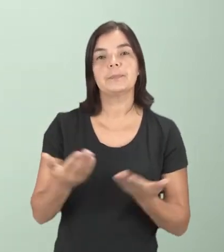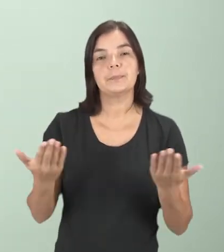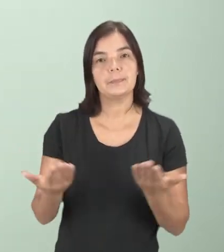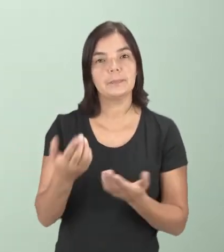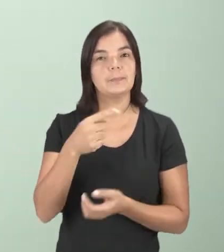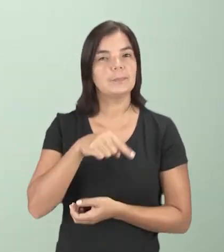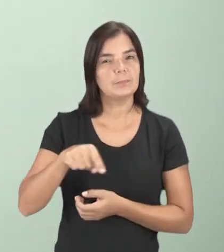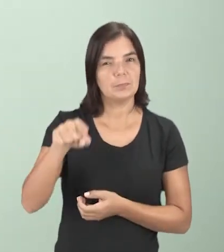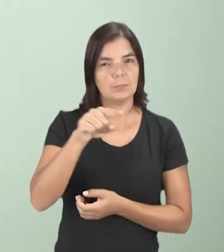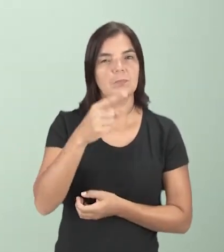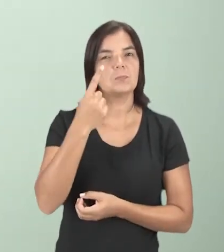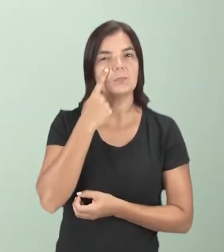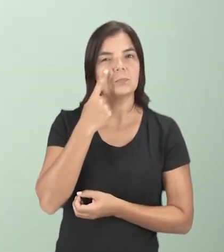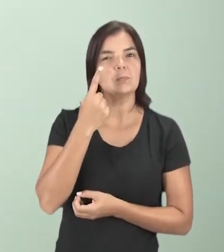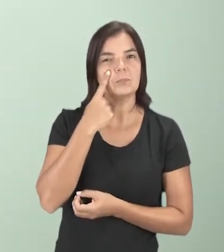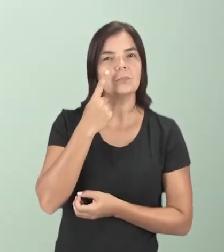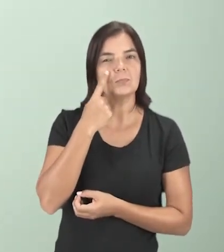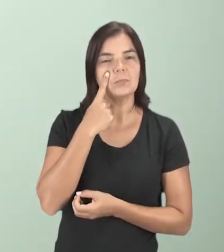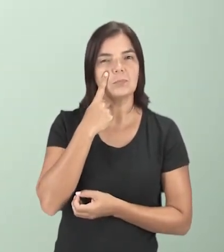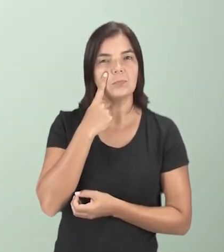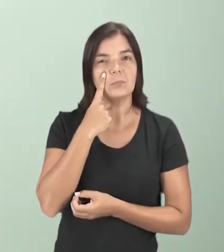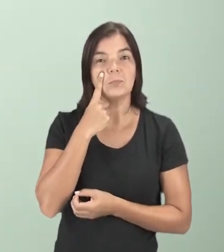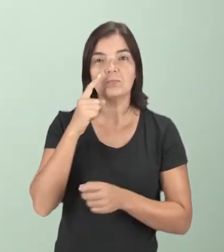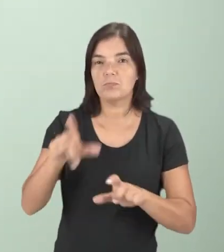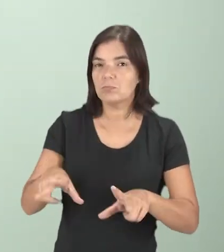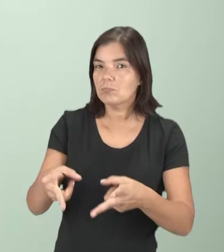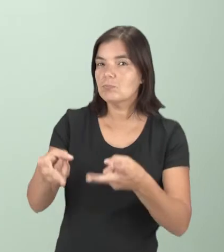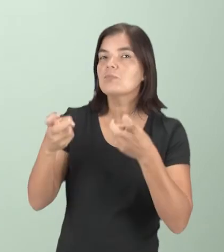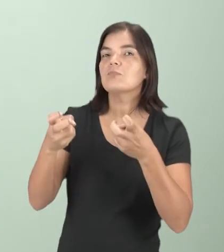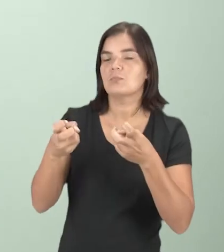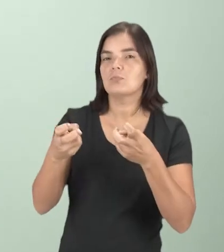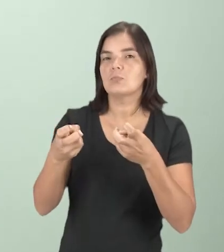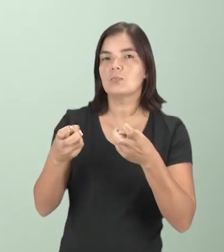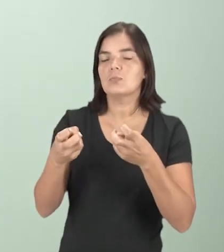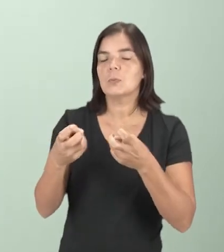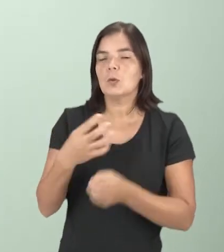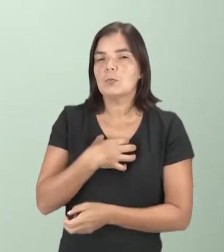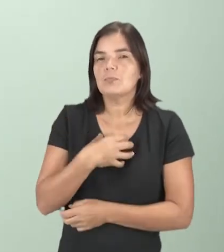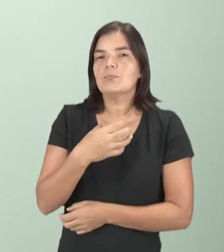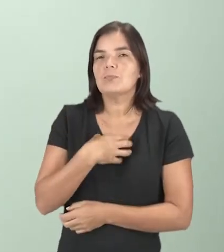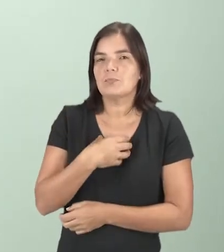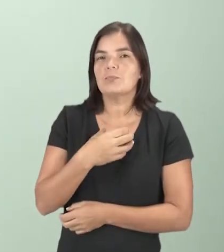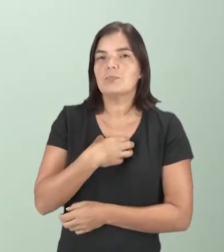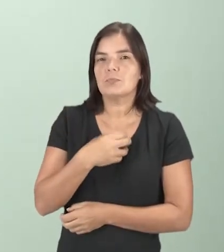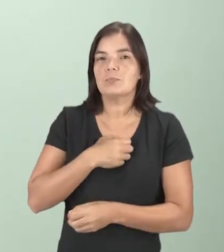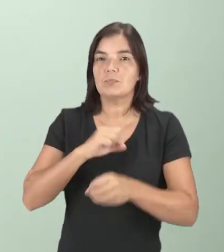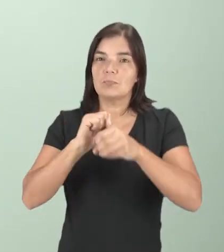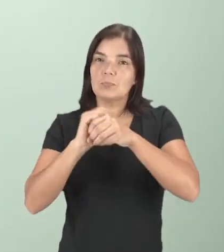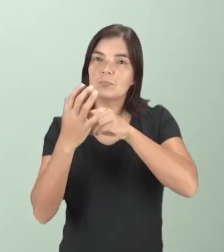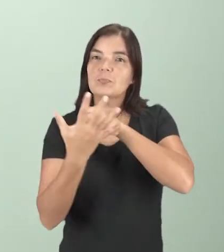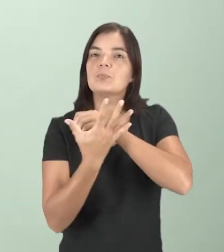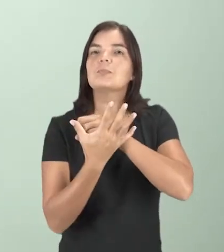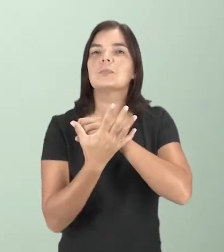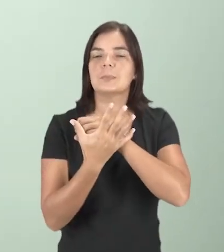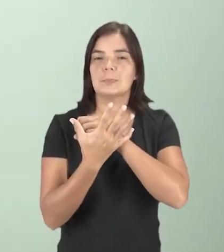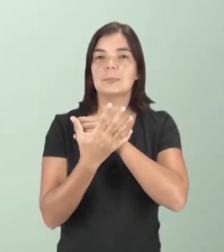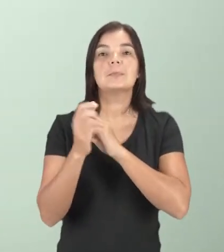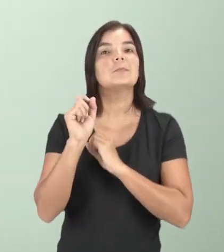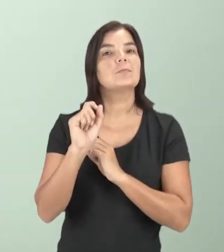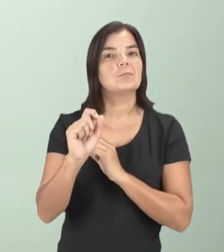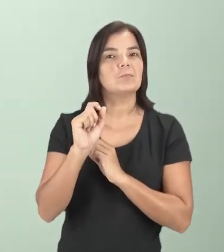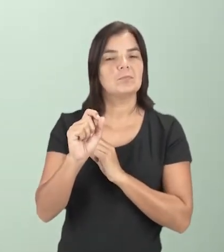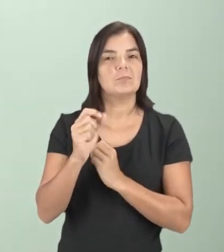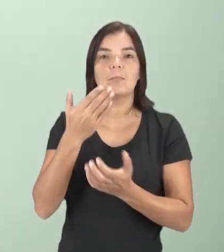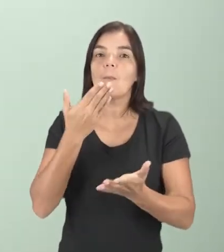Ultimamente, você já tem ouvido muito a falar de um dos sintomas que é o do coronavírus, que é